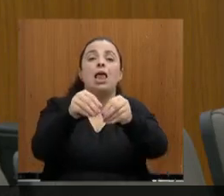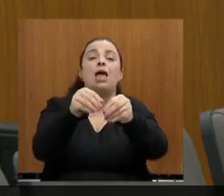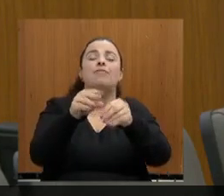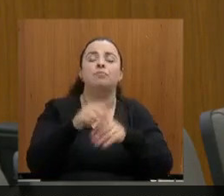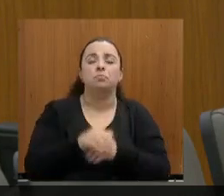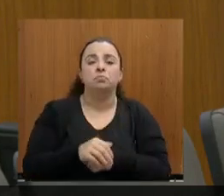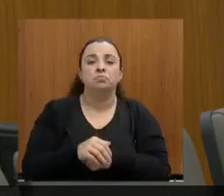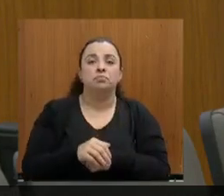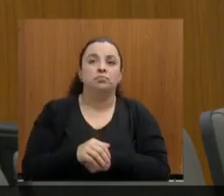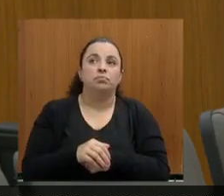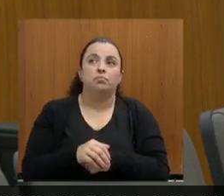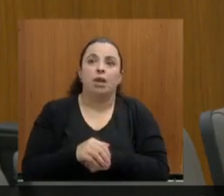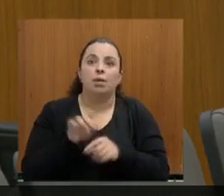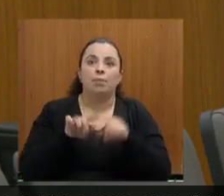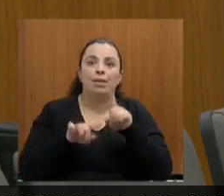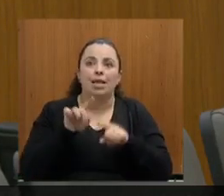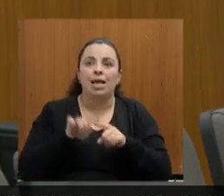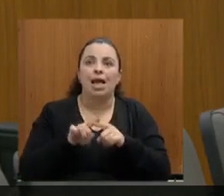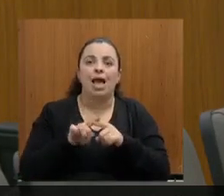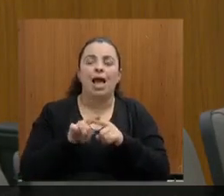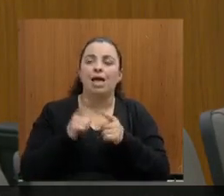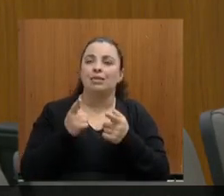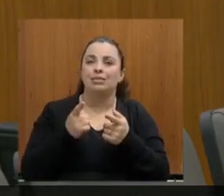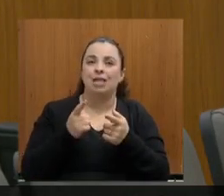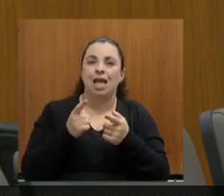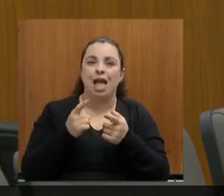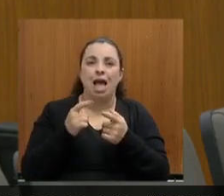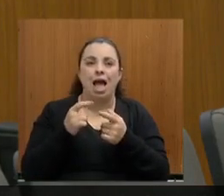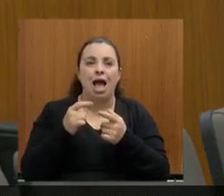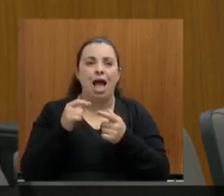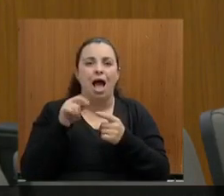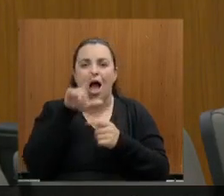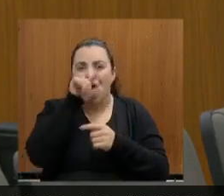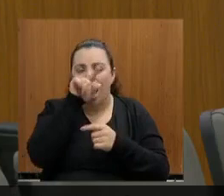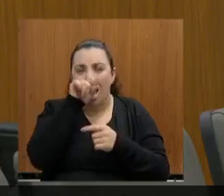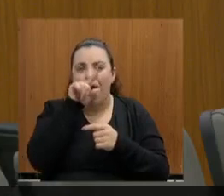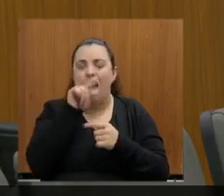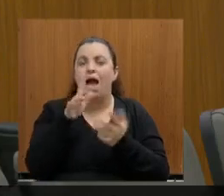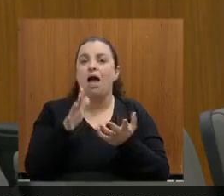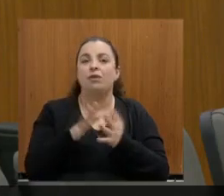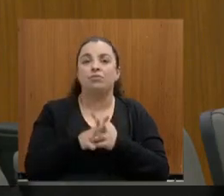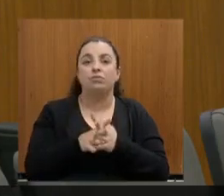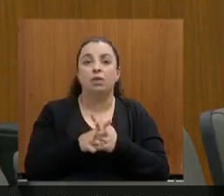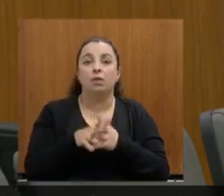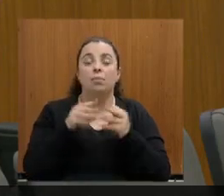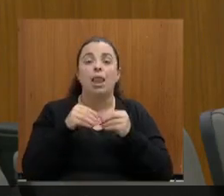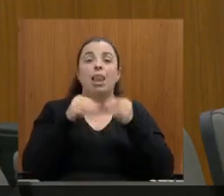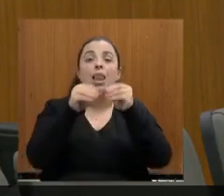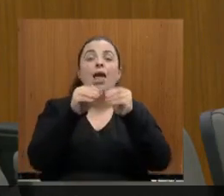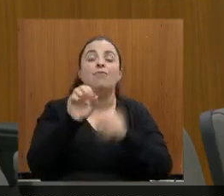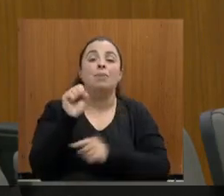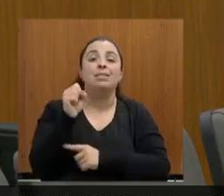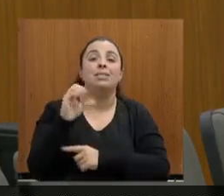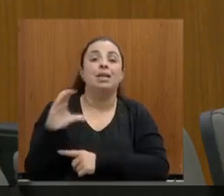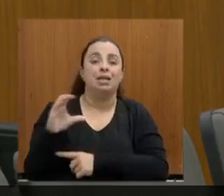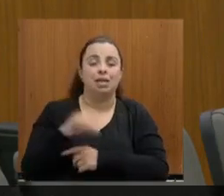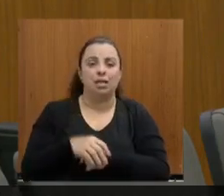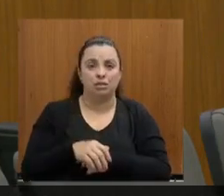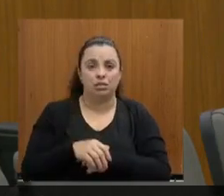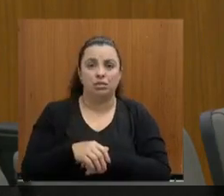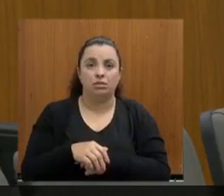Catarina e o Porto do Açu tá 200km Visconde do Rio Branco e a linha passa ali